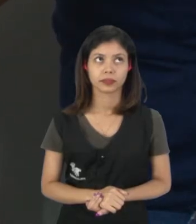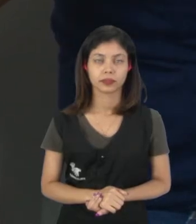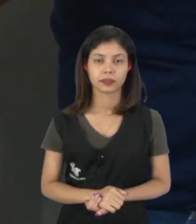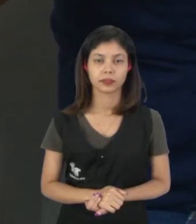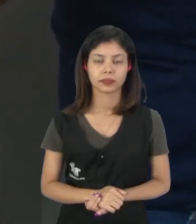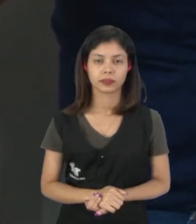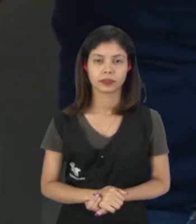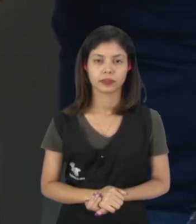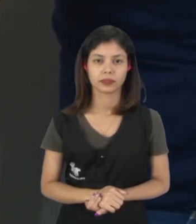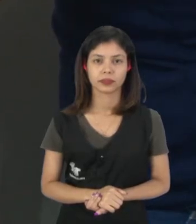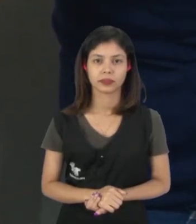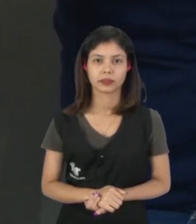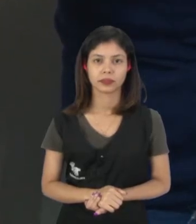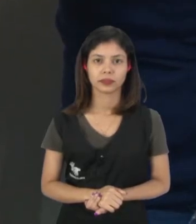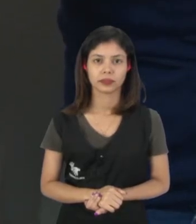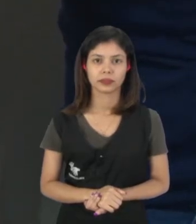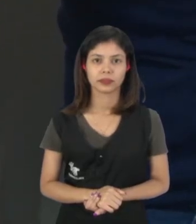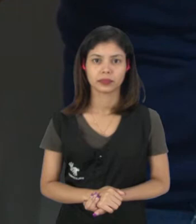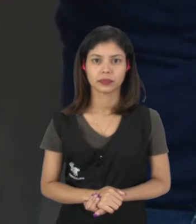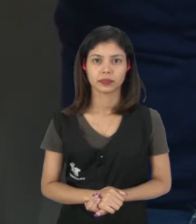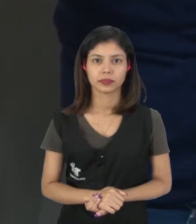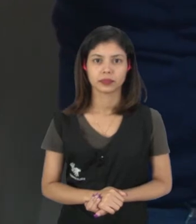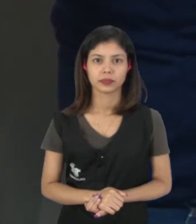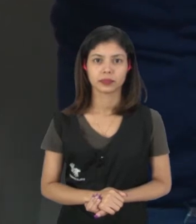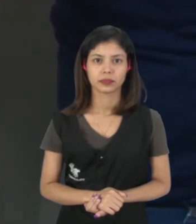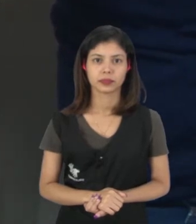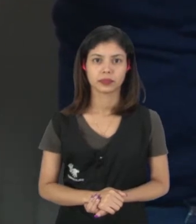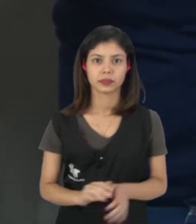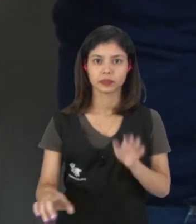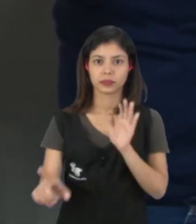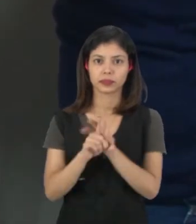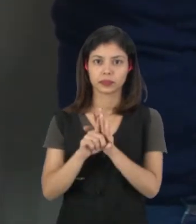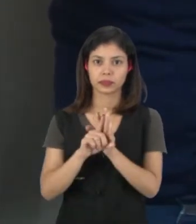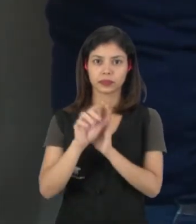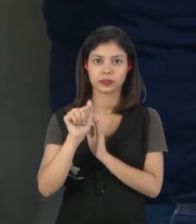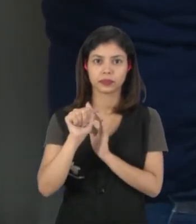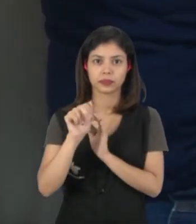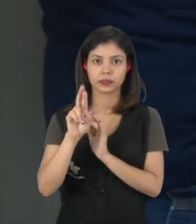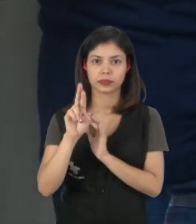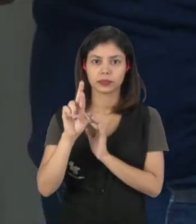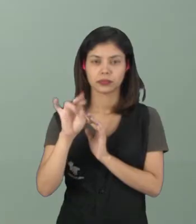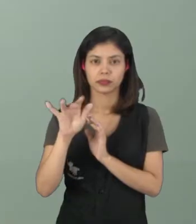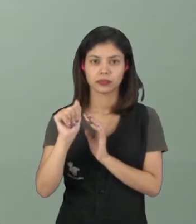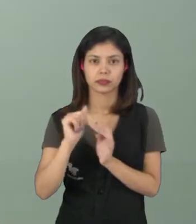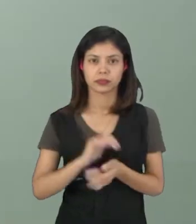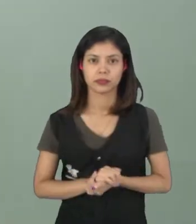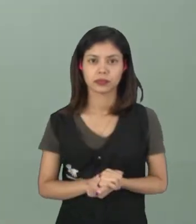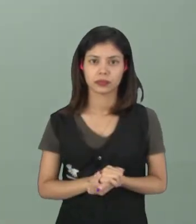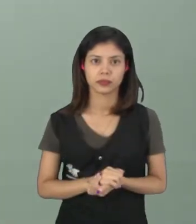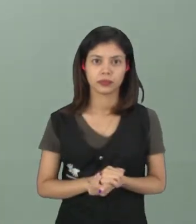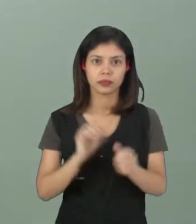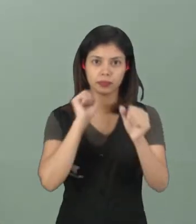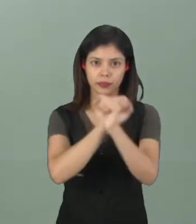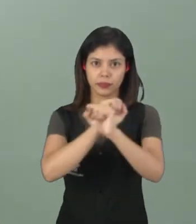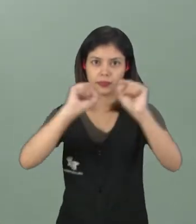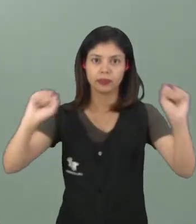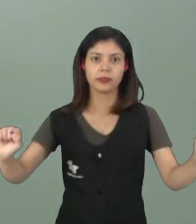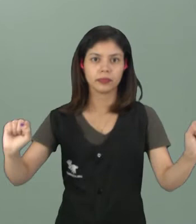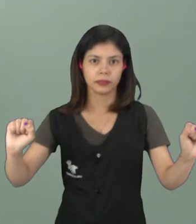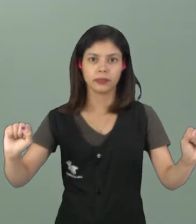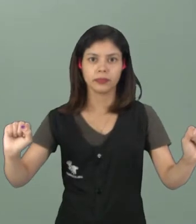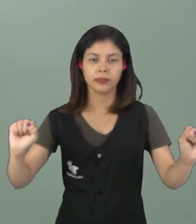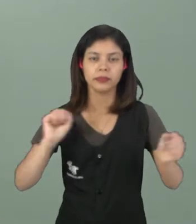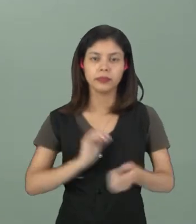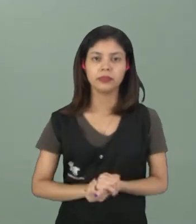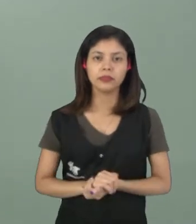colocar ela vem aqui A lei áurea foi eu que deu a libertação dos escravos